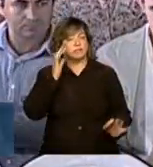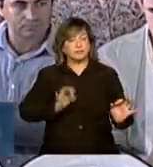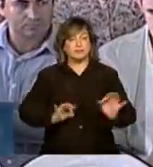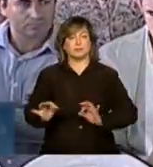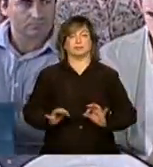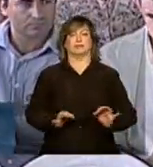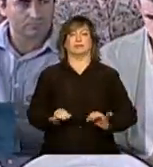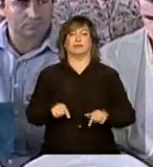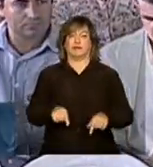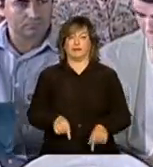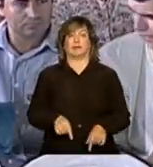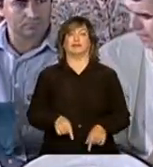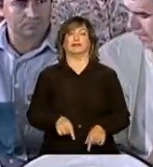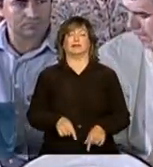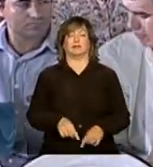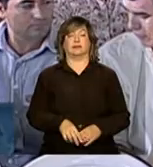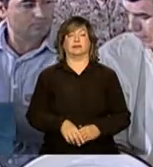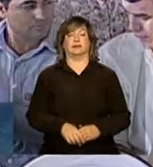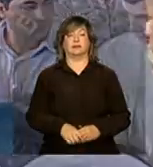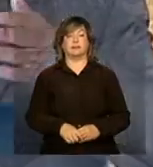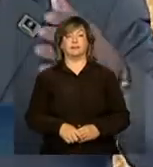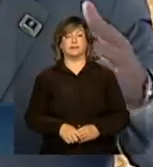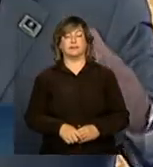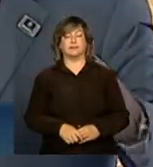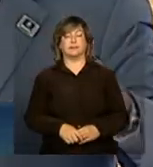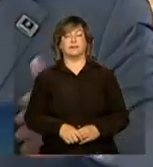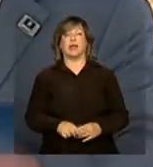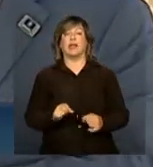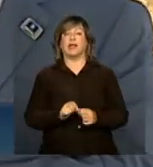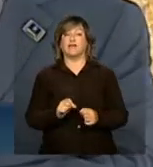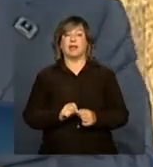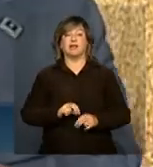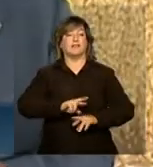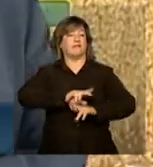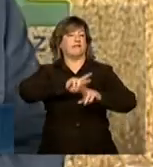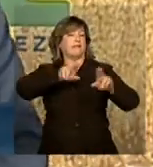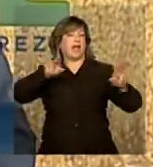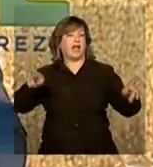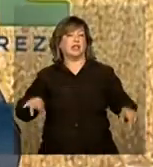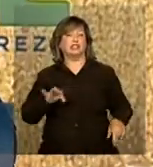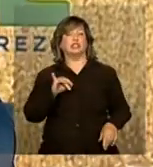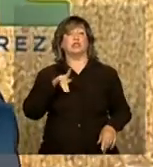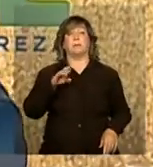É com a logística que se dá nos diversos modais.